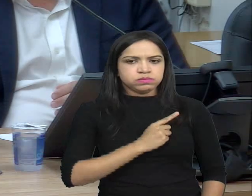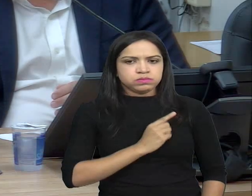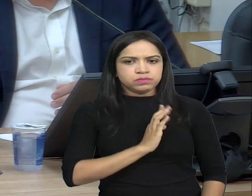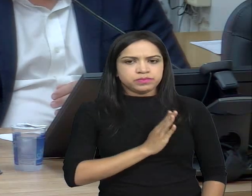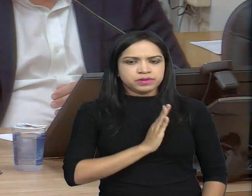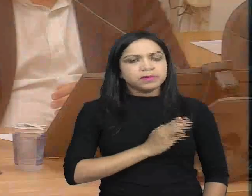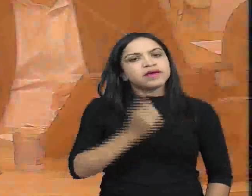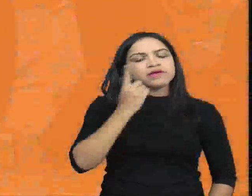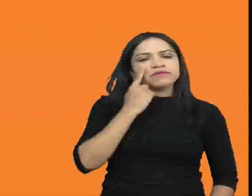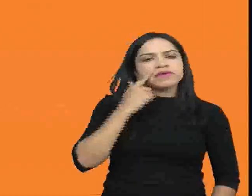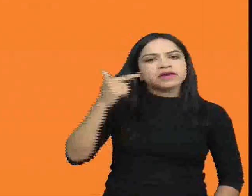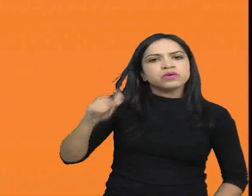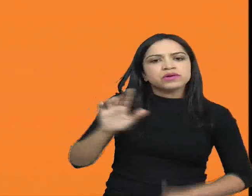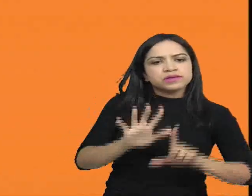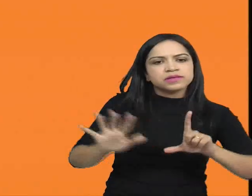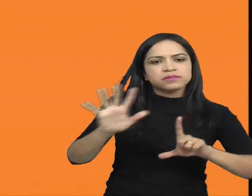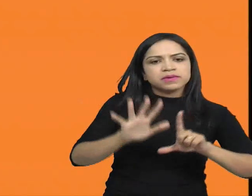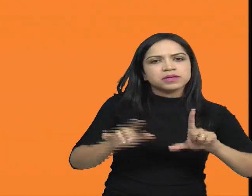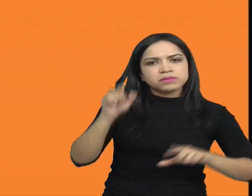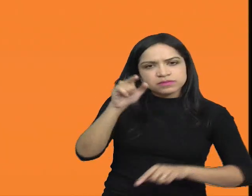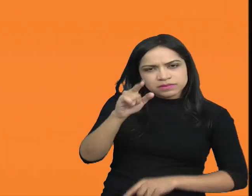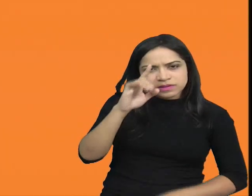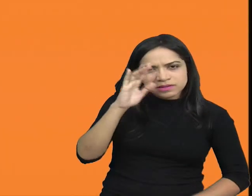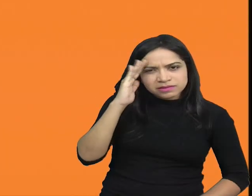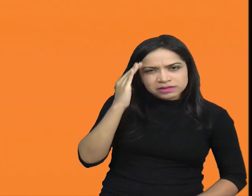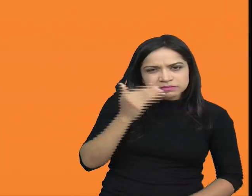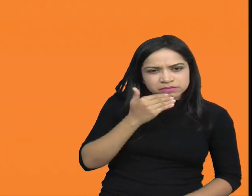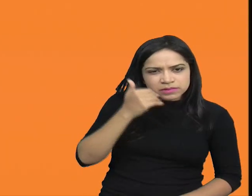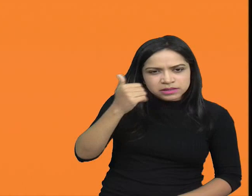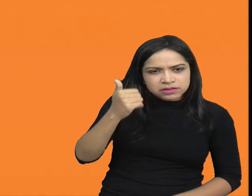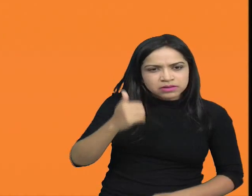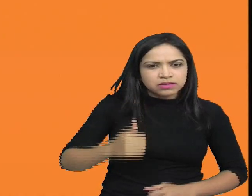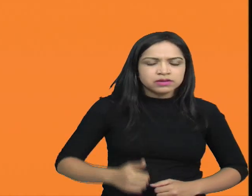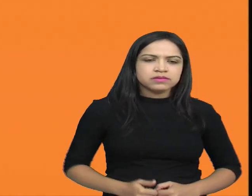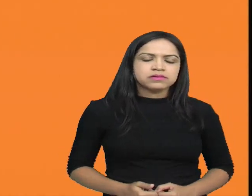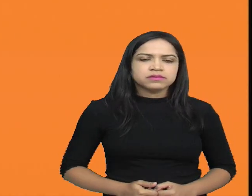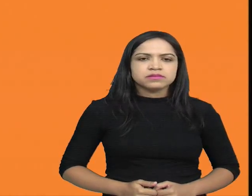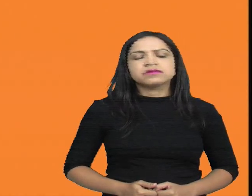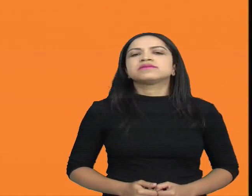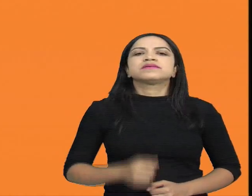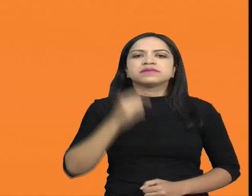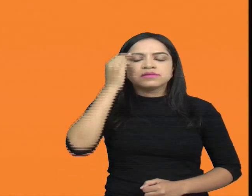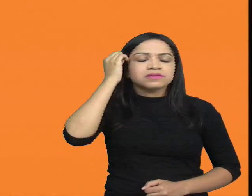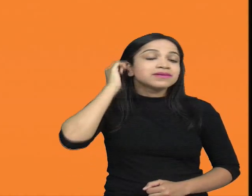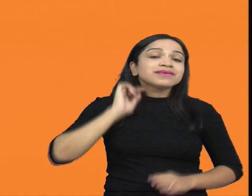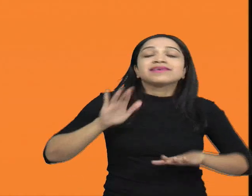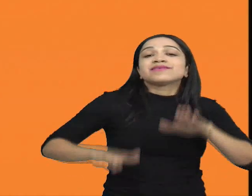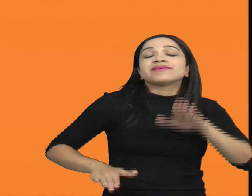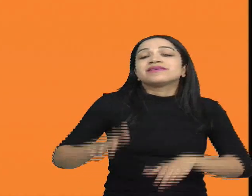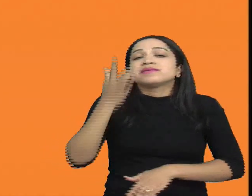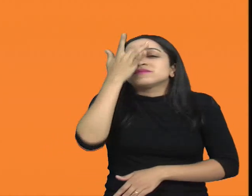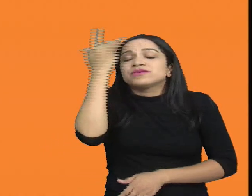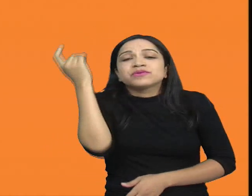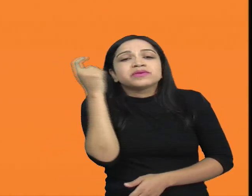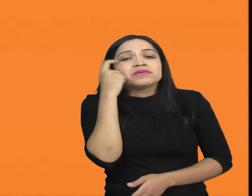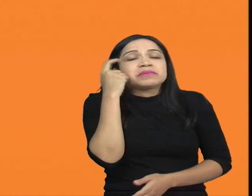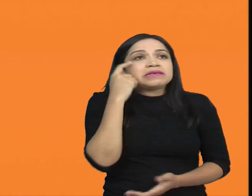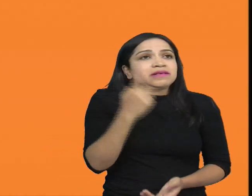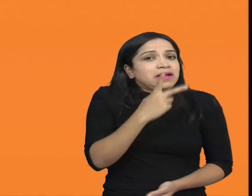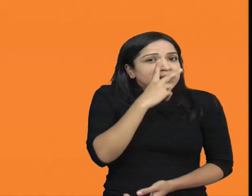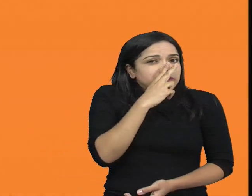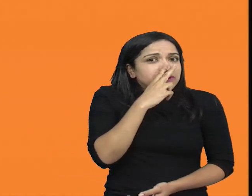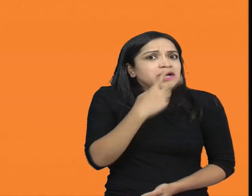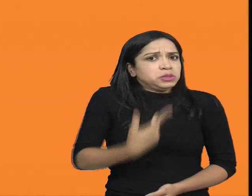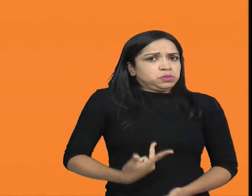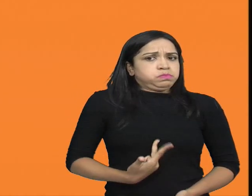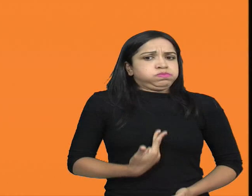cateterismo. Porque as pessoas têm medo, né? Quando fala de cateterismo, acha que já vai abrir o peito, vai ficar com aquela cicatriz, né?